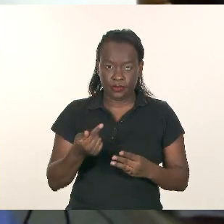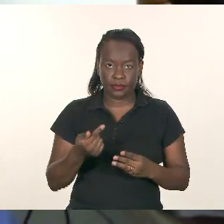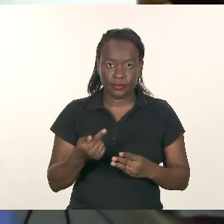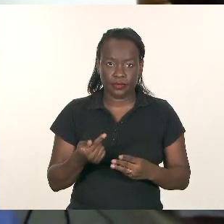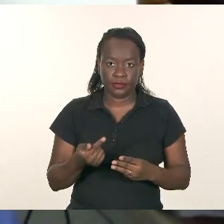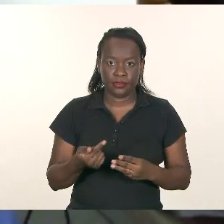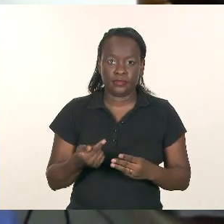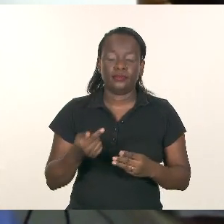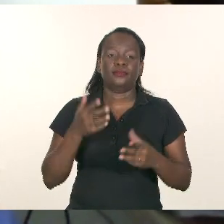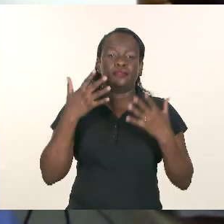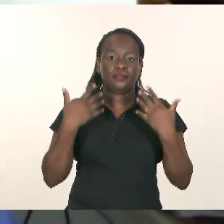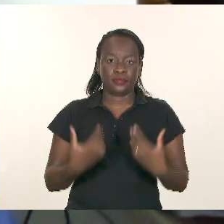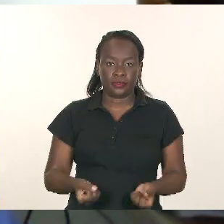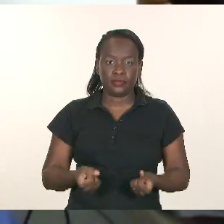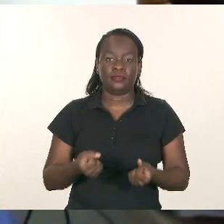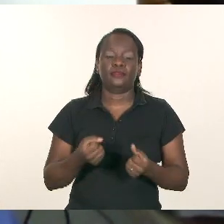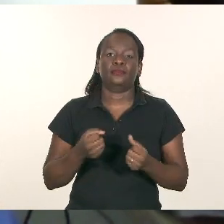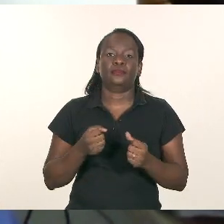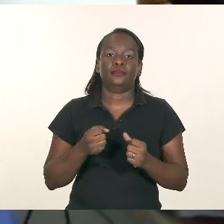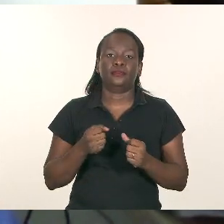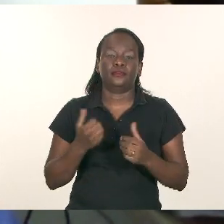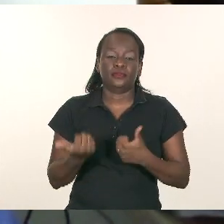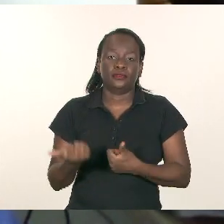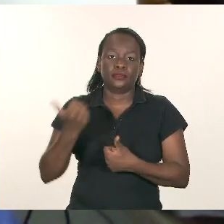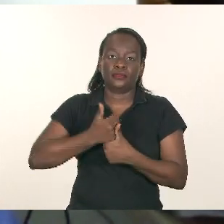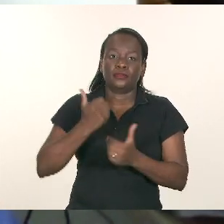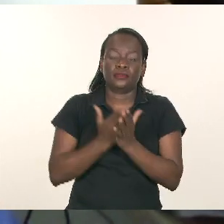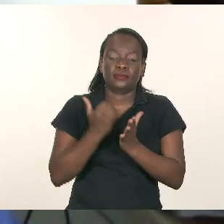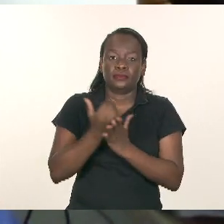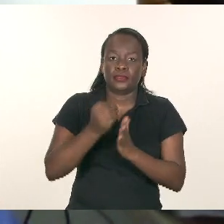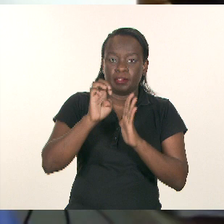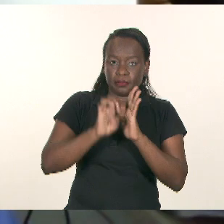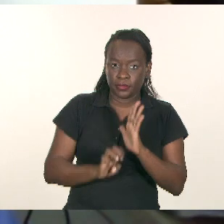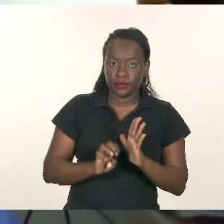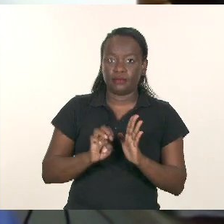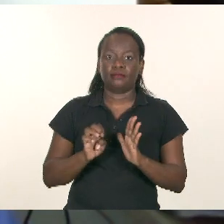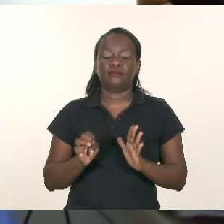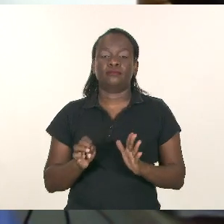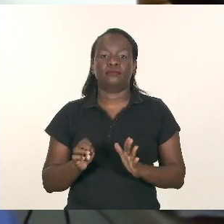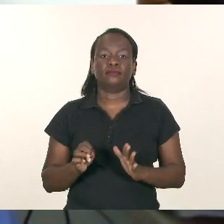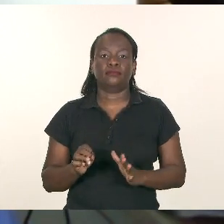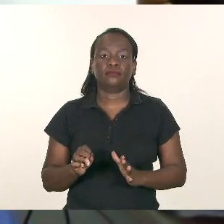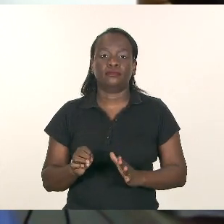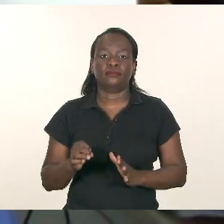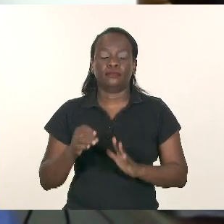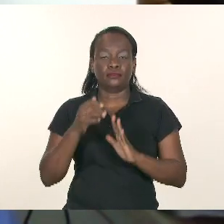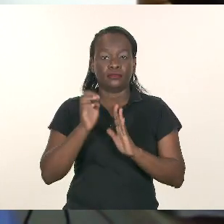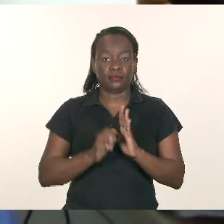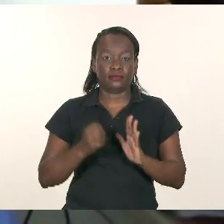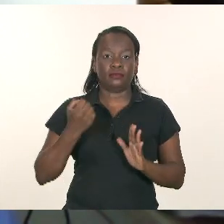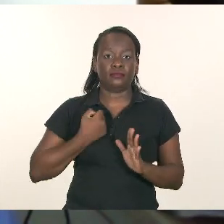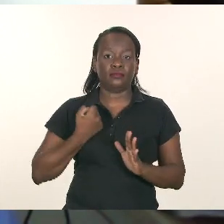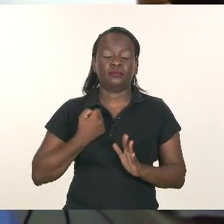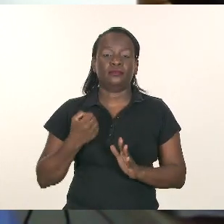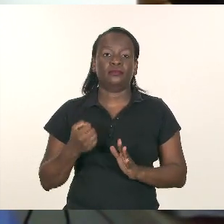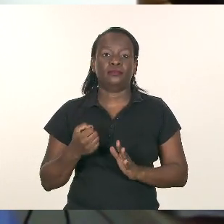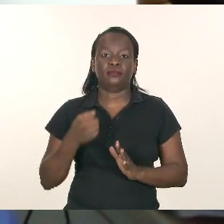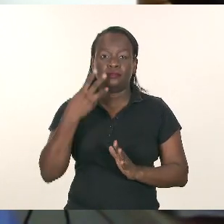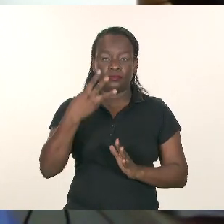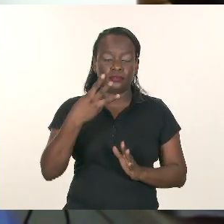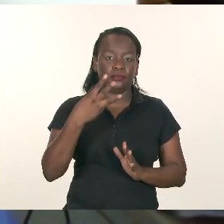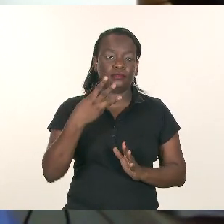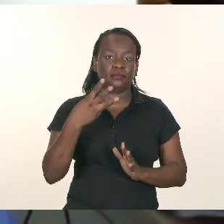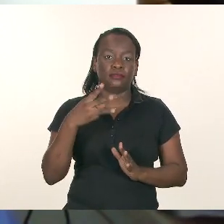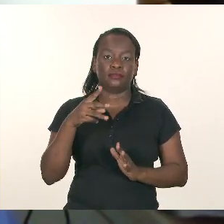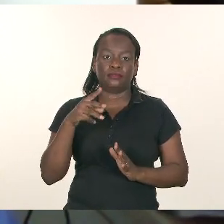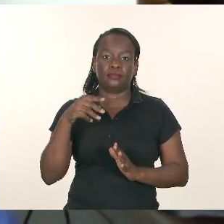17. Favorável com subemenda aglutinativa às emendas